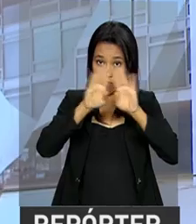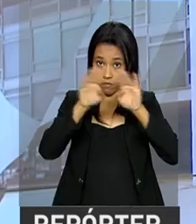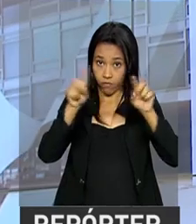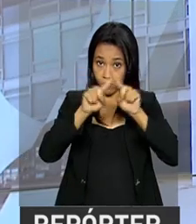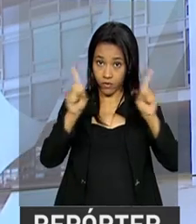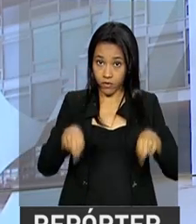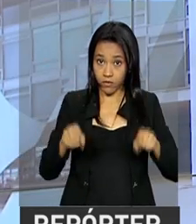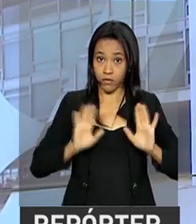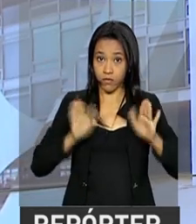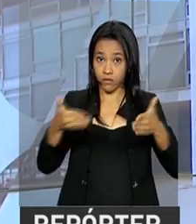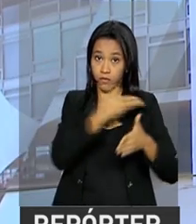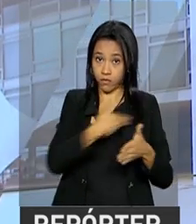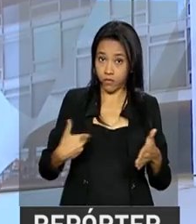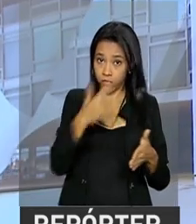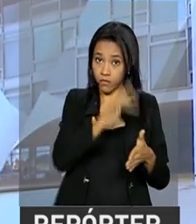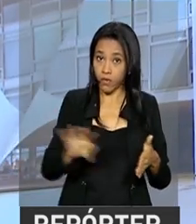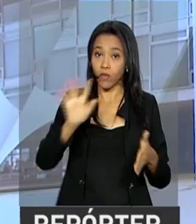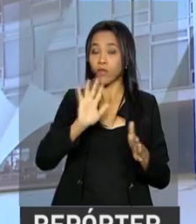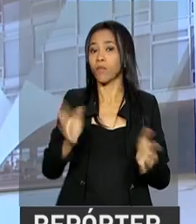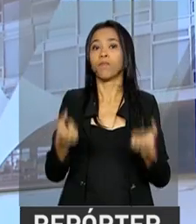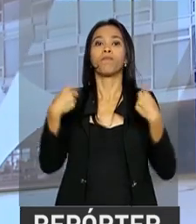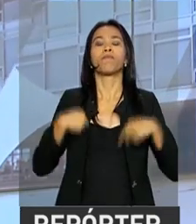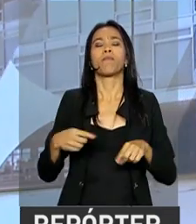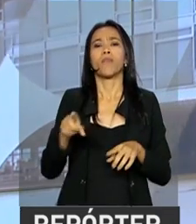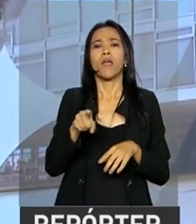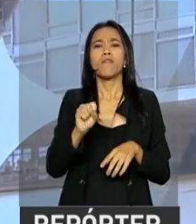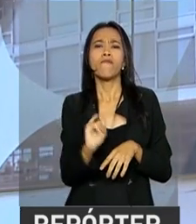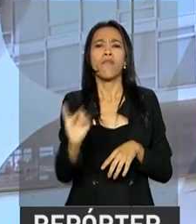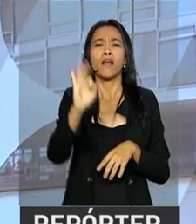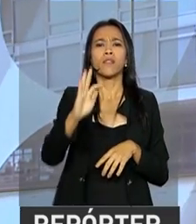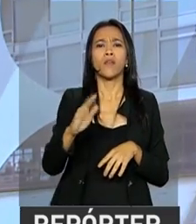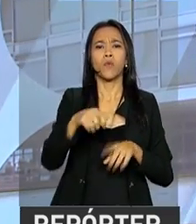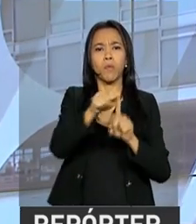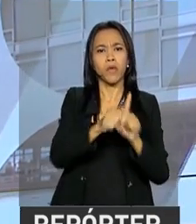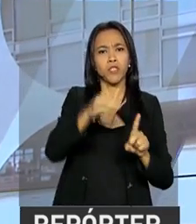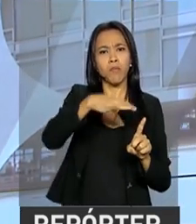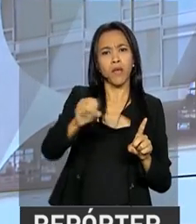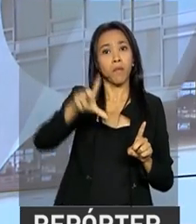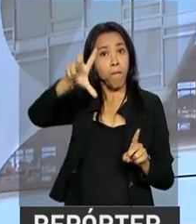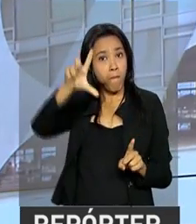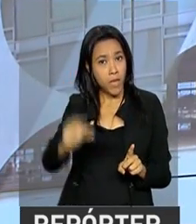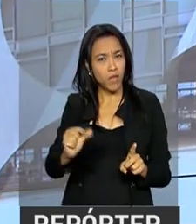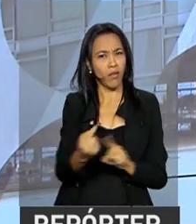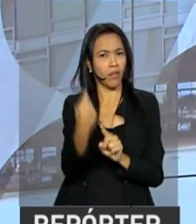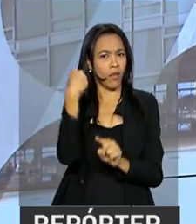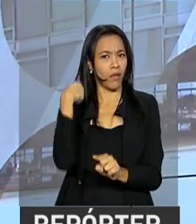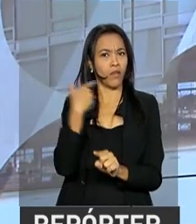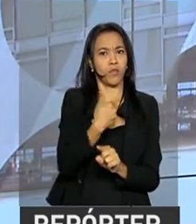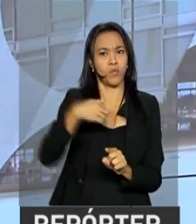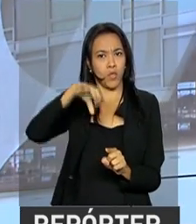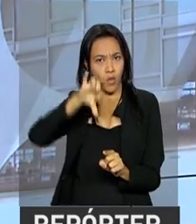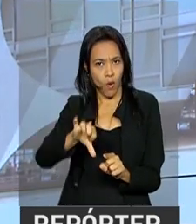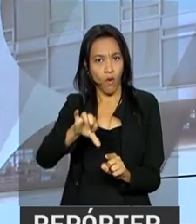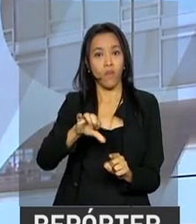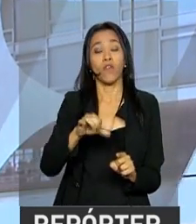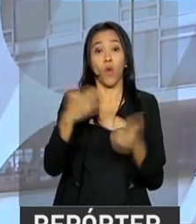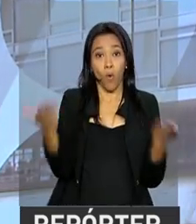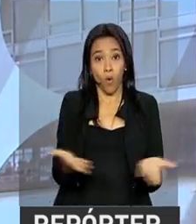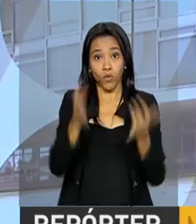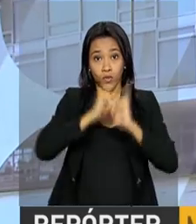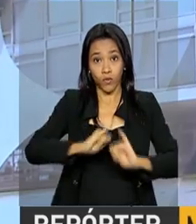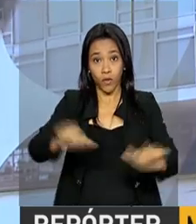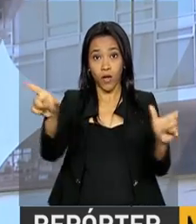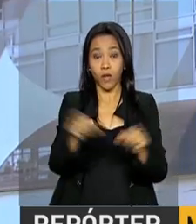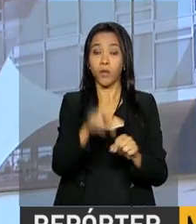federais a prévia da inflação em março é a menor para o mês desde 2009 o índice divulgado hoje pelo